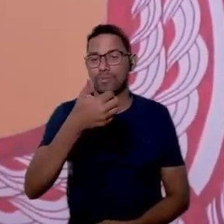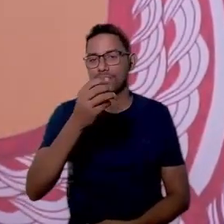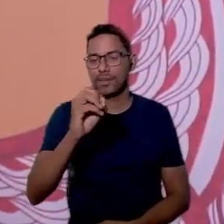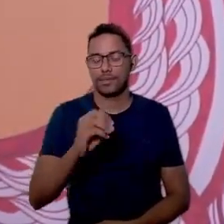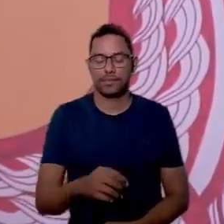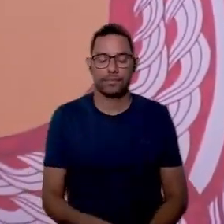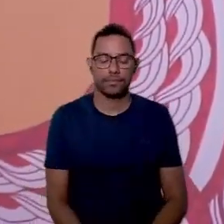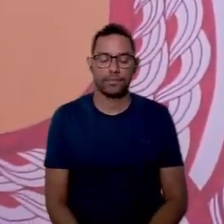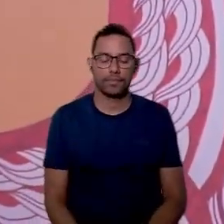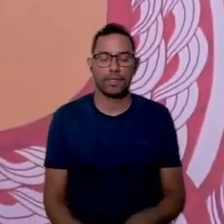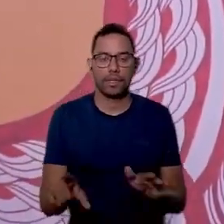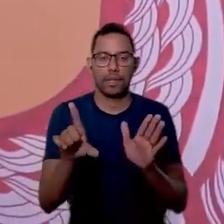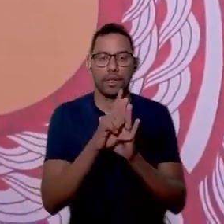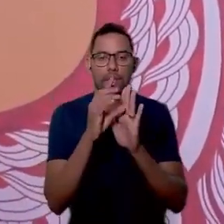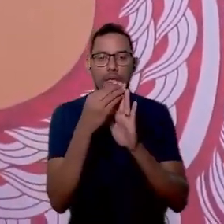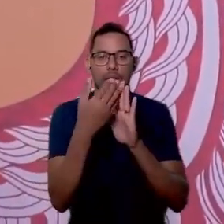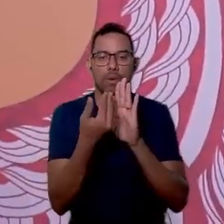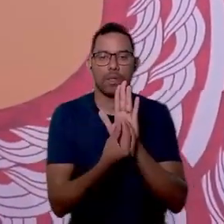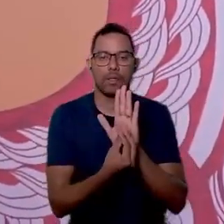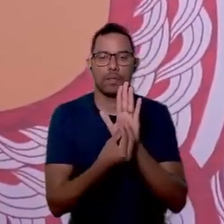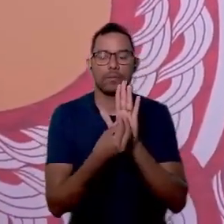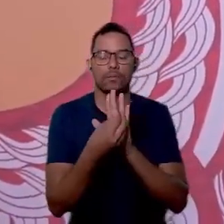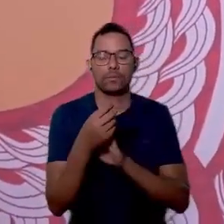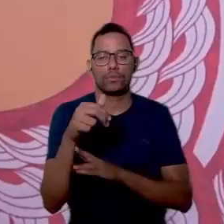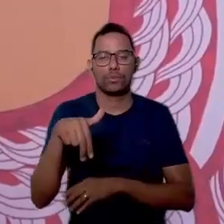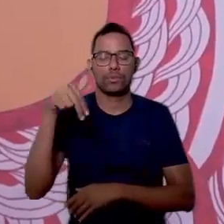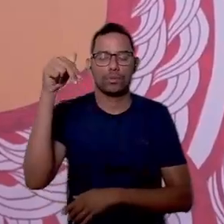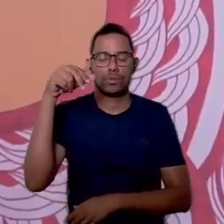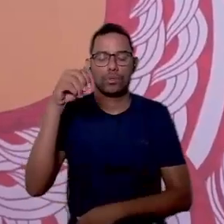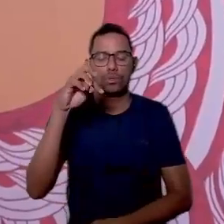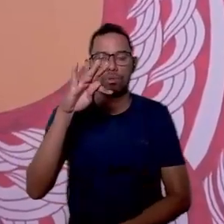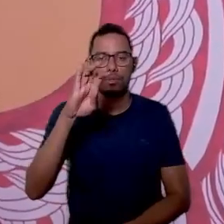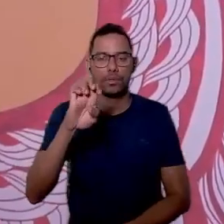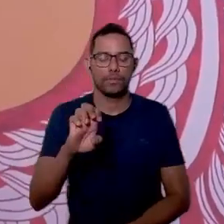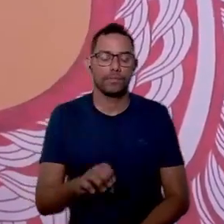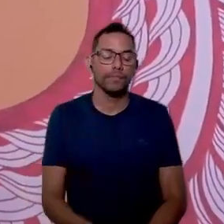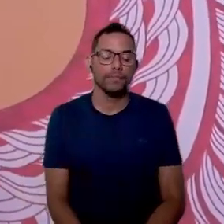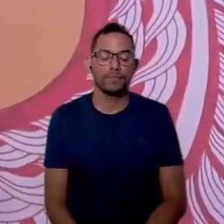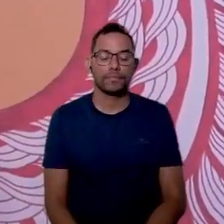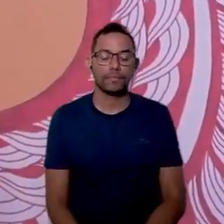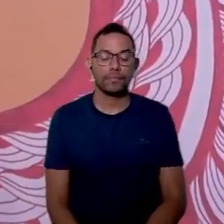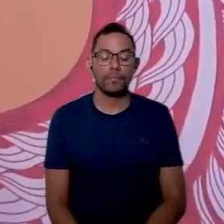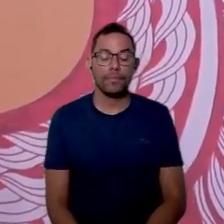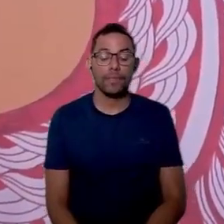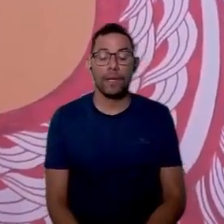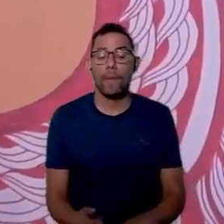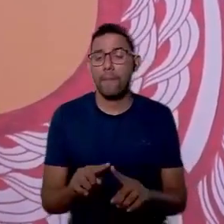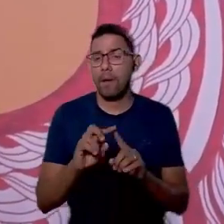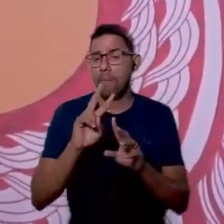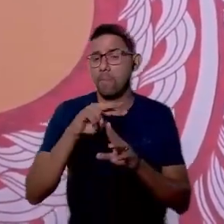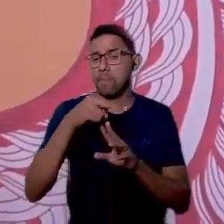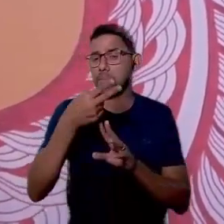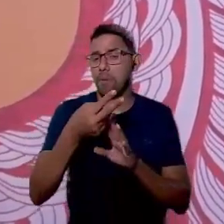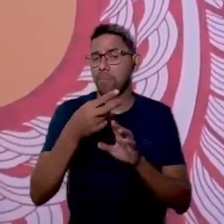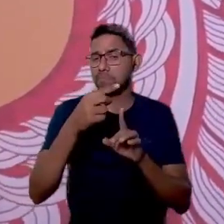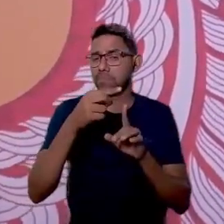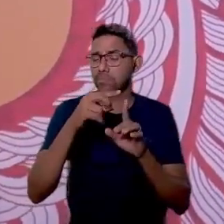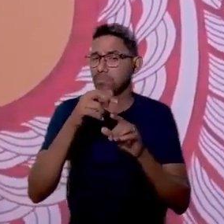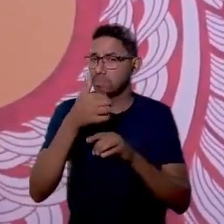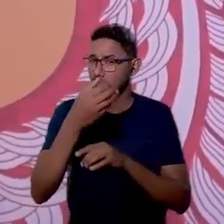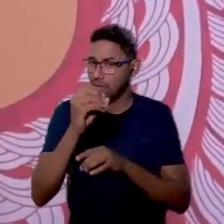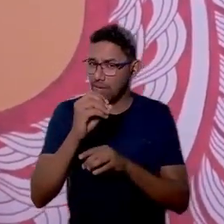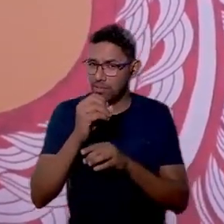investimento da Lei Rouanet no Norte. Só que, às vezes, isso pode ser assim, mas multiplicar por 10 é muita coisa, não é